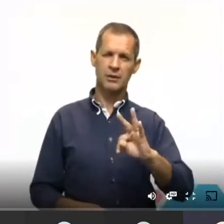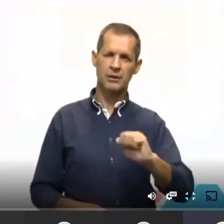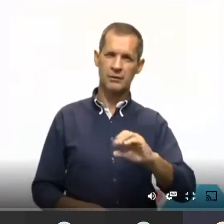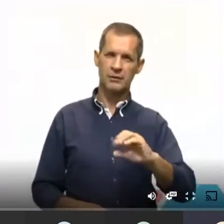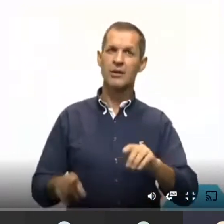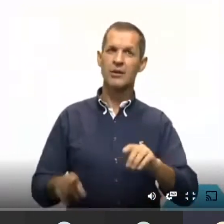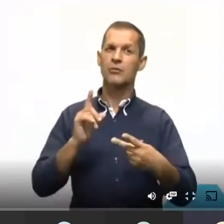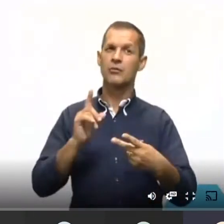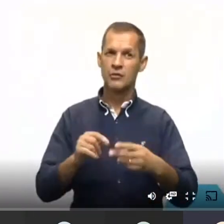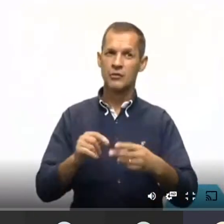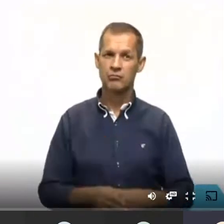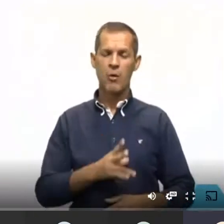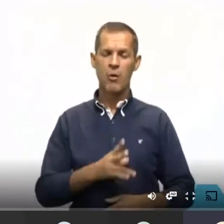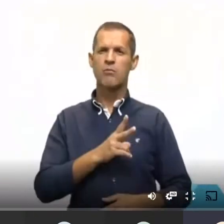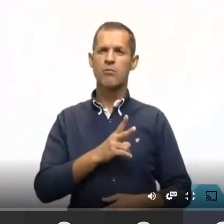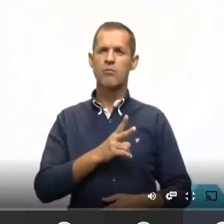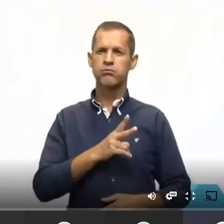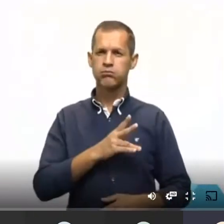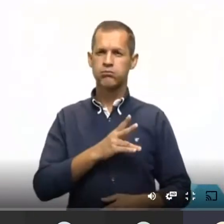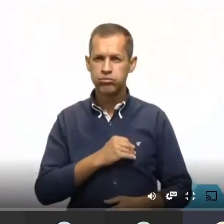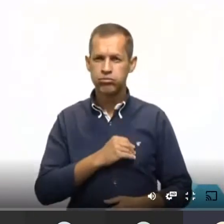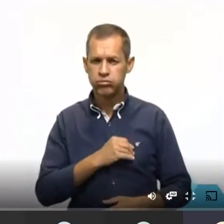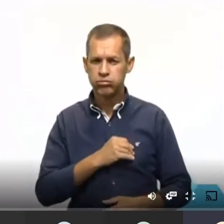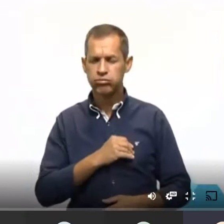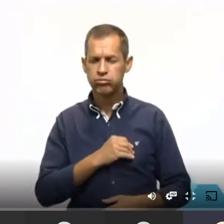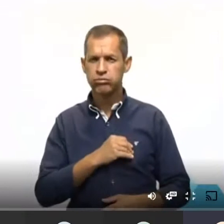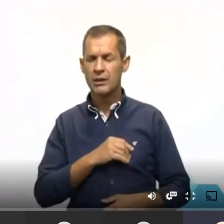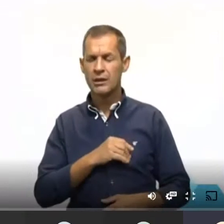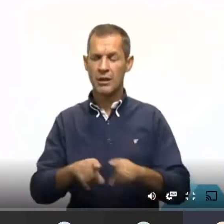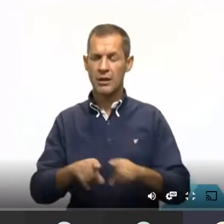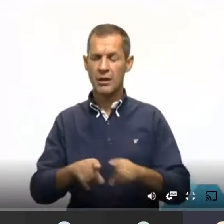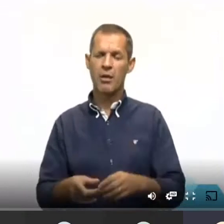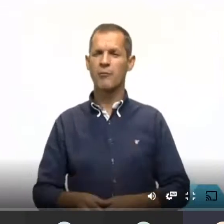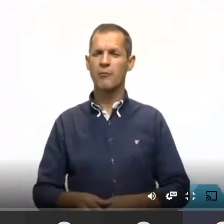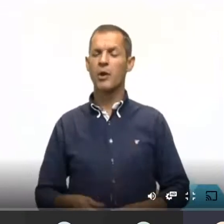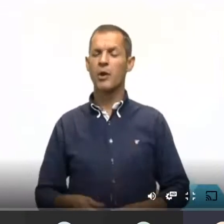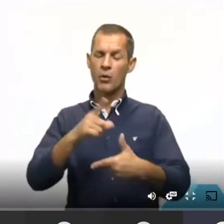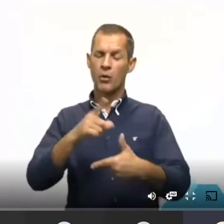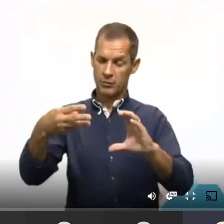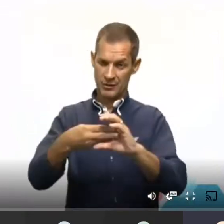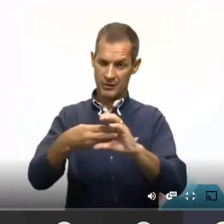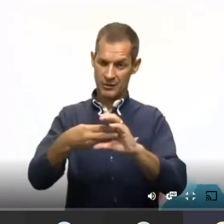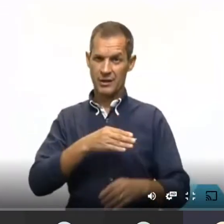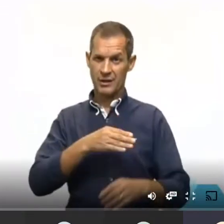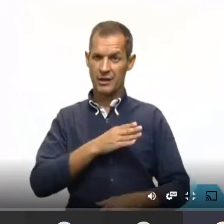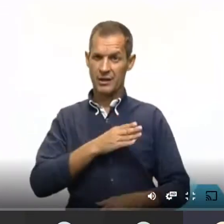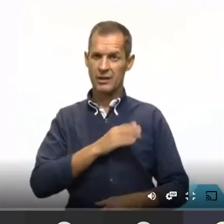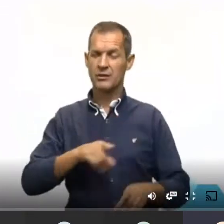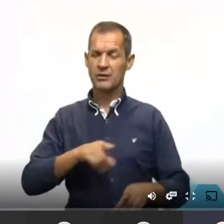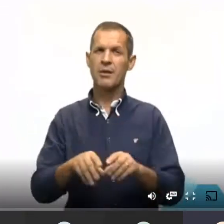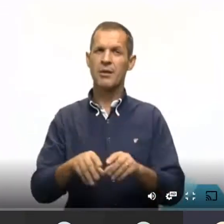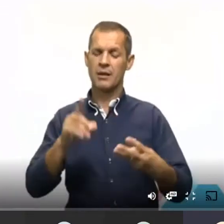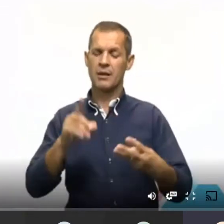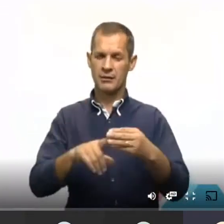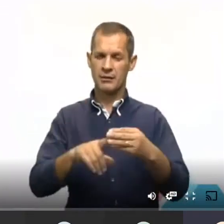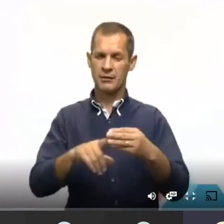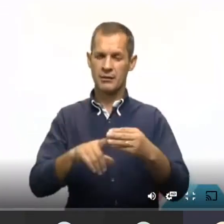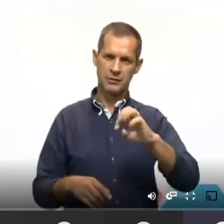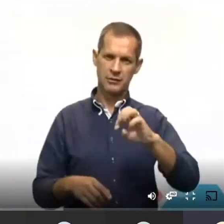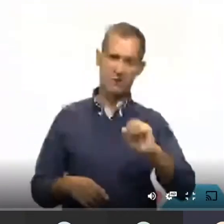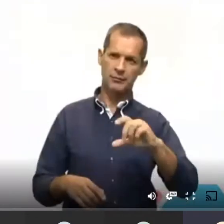de infarto agudo no miocárdio, onde nós vamos ver hipertrofia das células do miocárdio. A terceira de